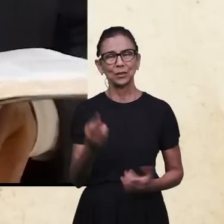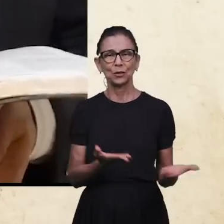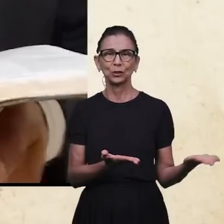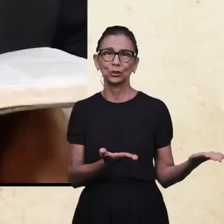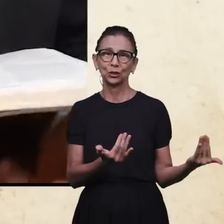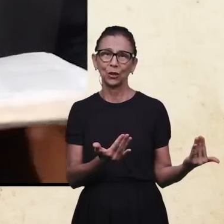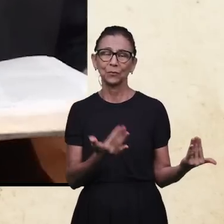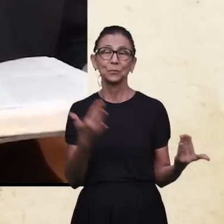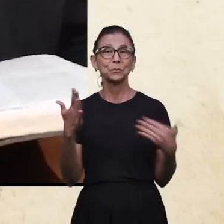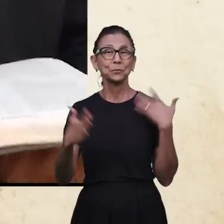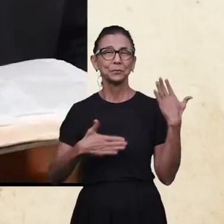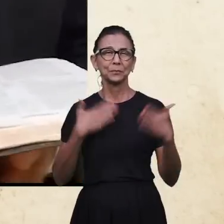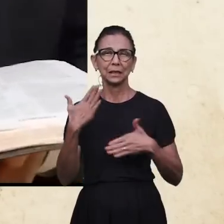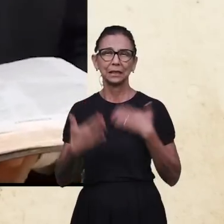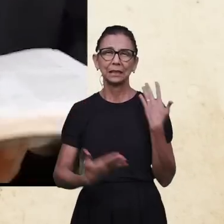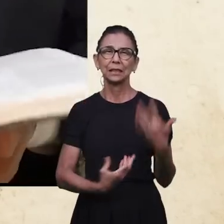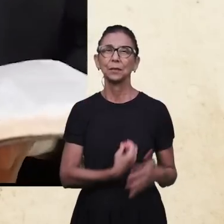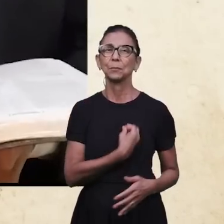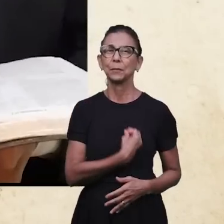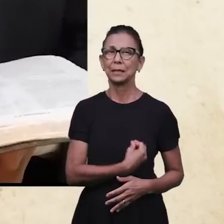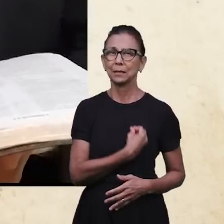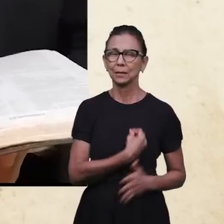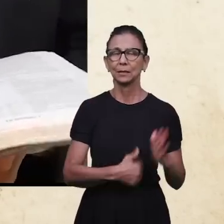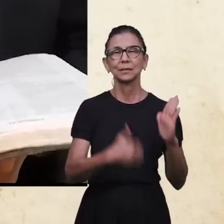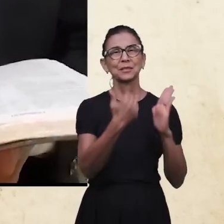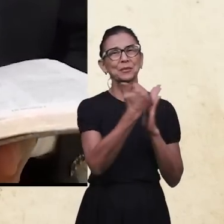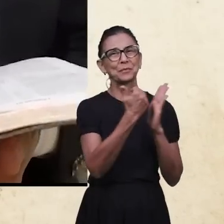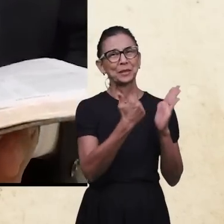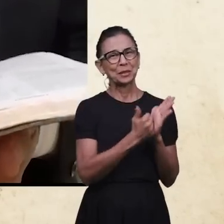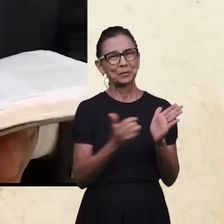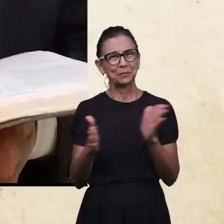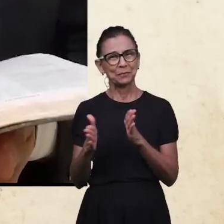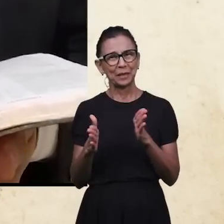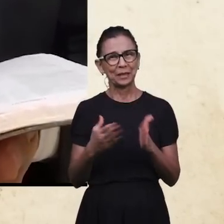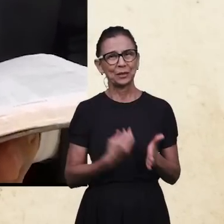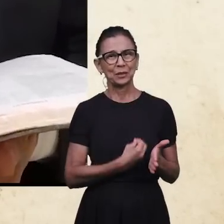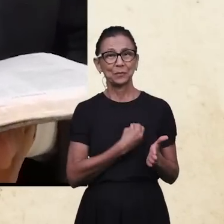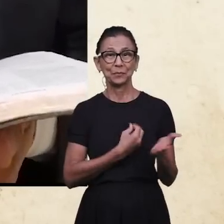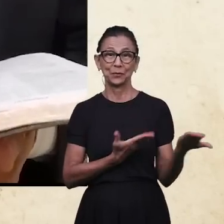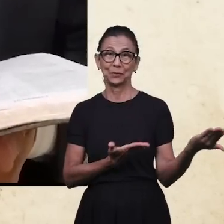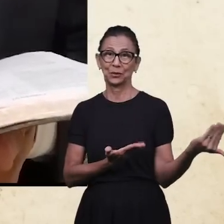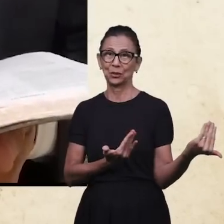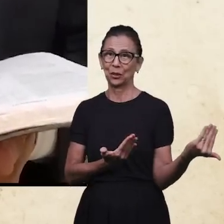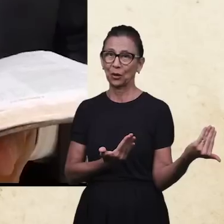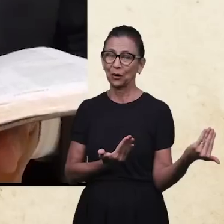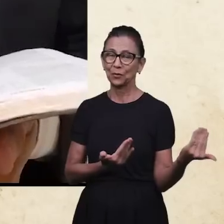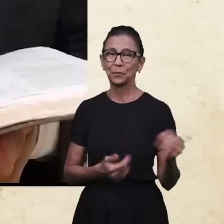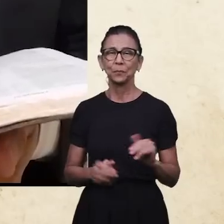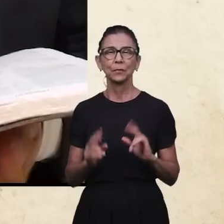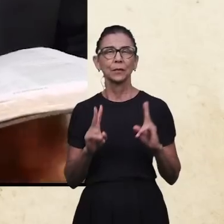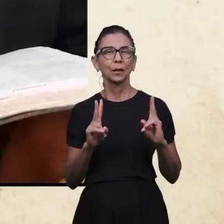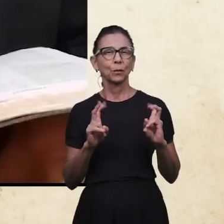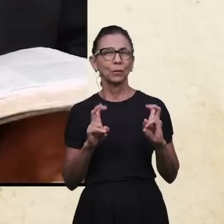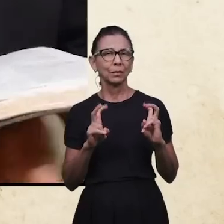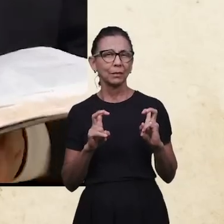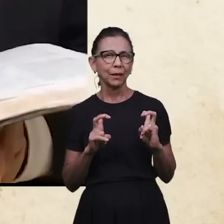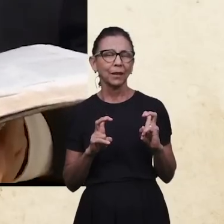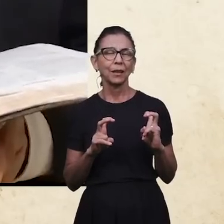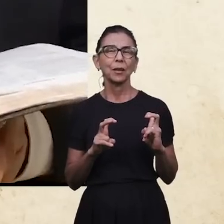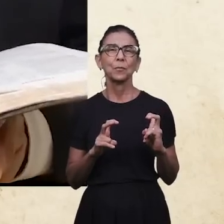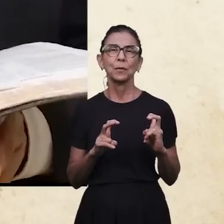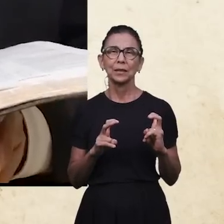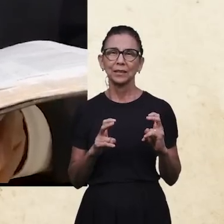Senhor, jovens, é uma alegria participar do quadro Os Dias da Minha Mocidade. O